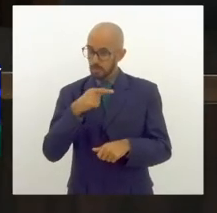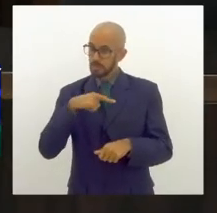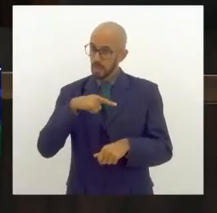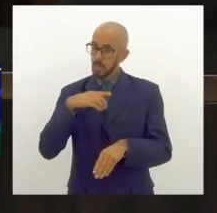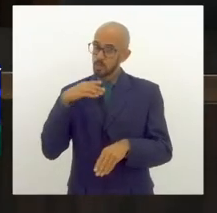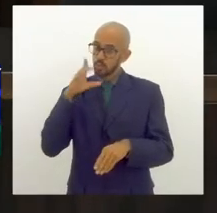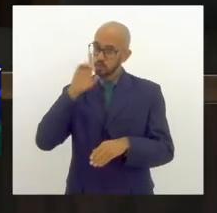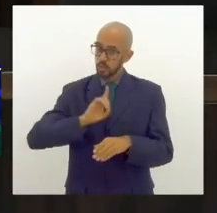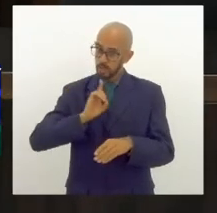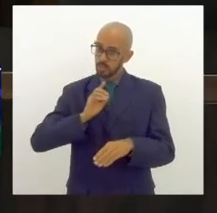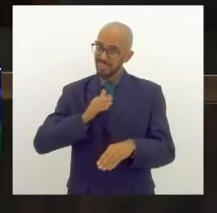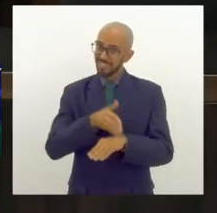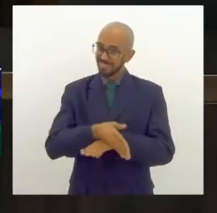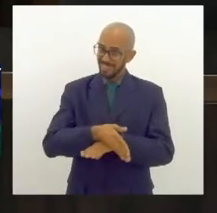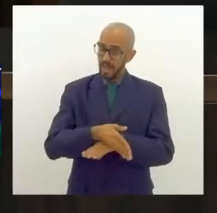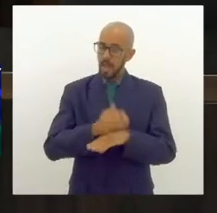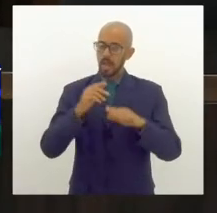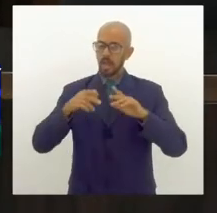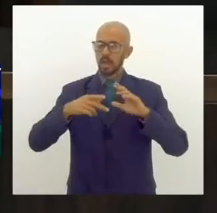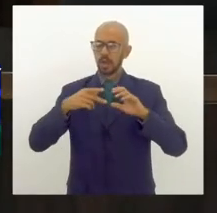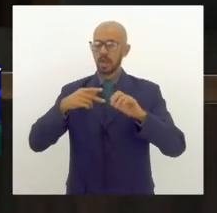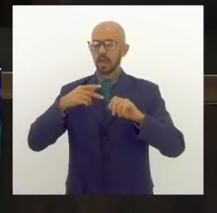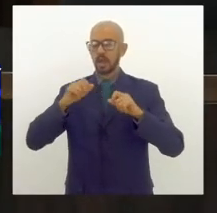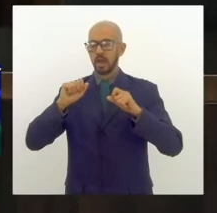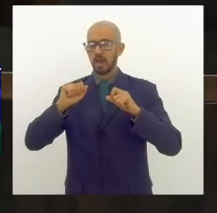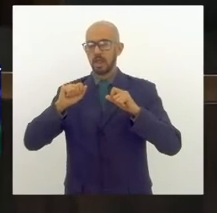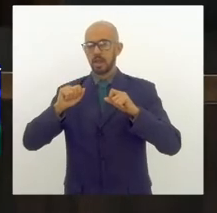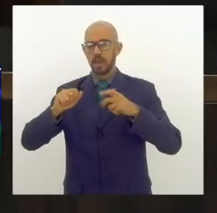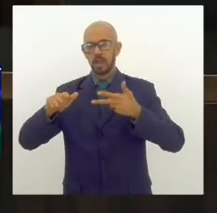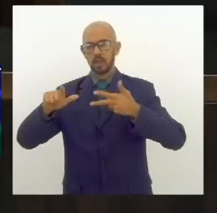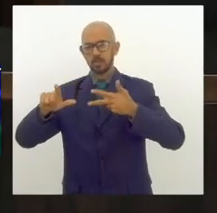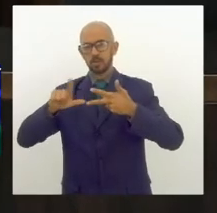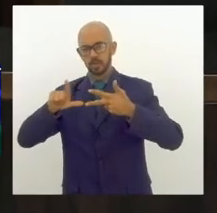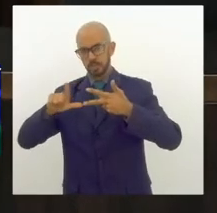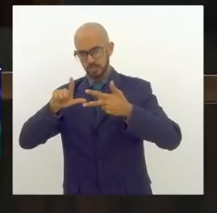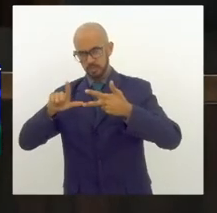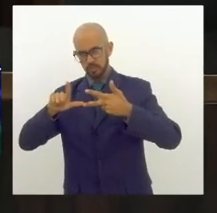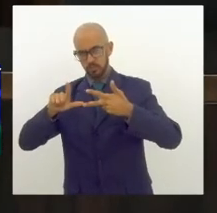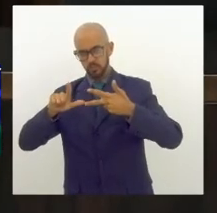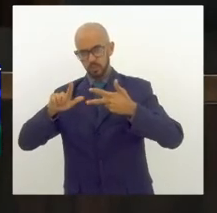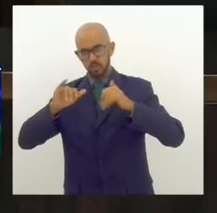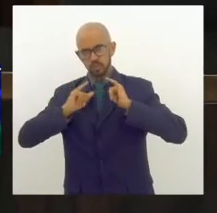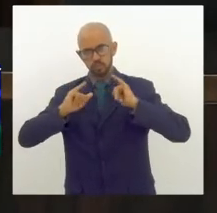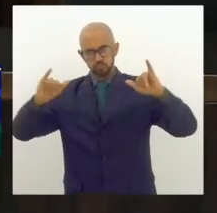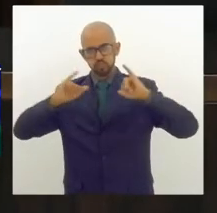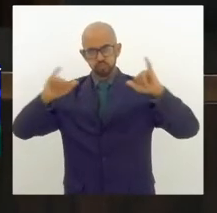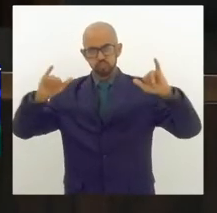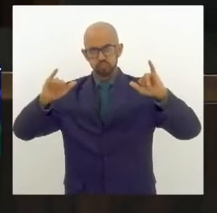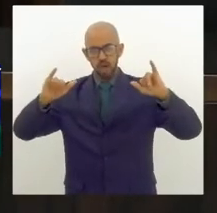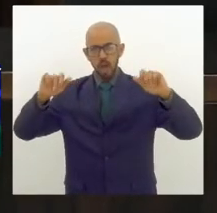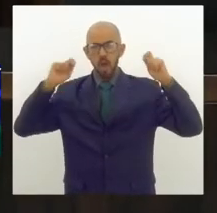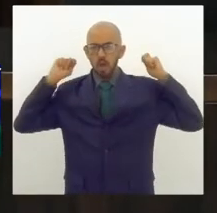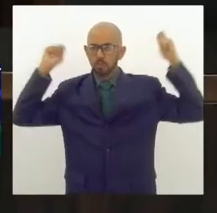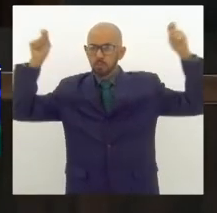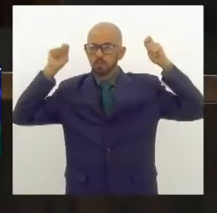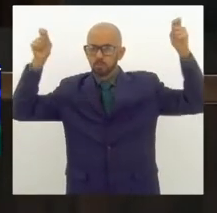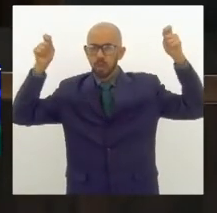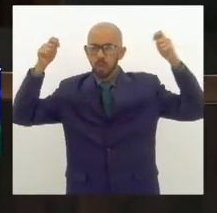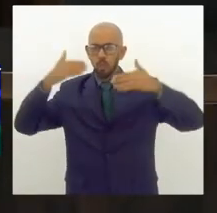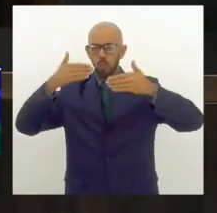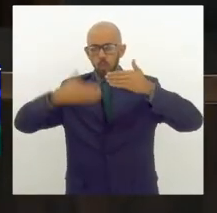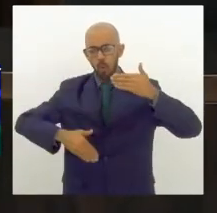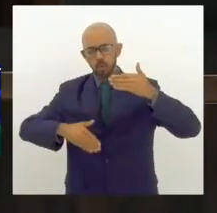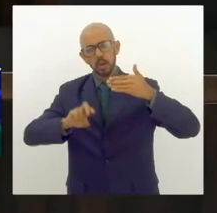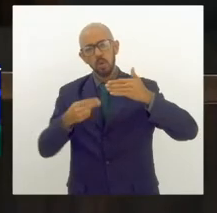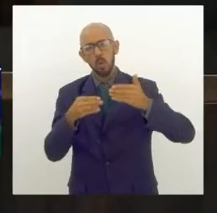casas parlamentares, de fazer os seus protestos, de ir a favor ou contra os projetos que estão